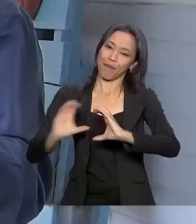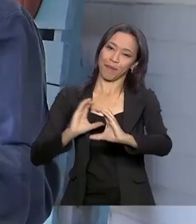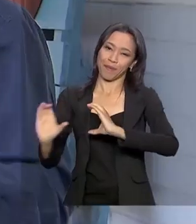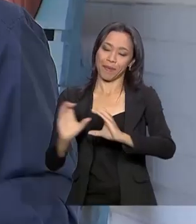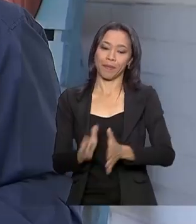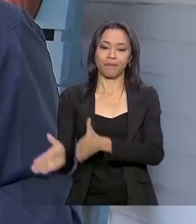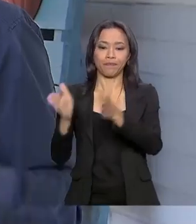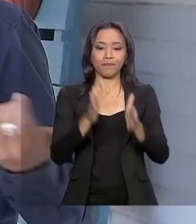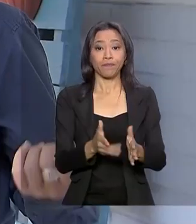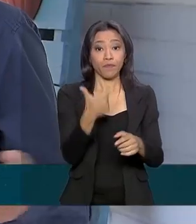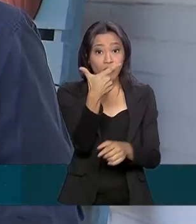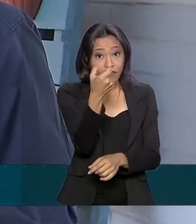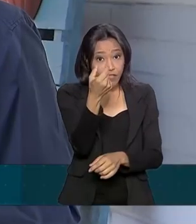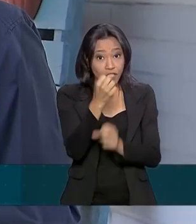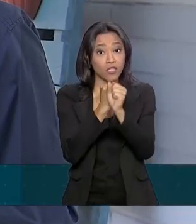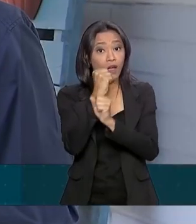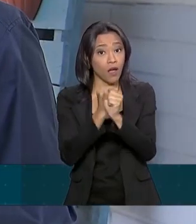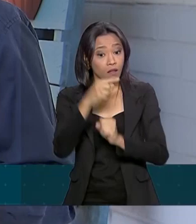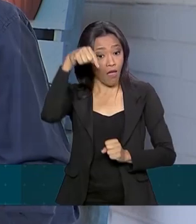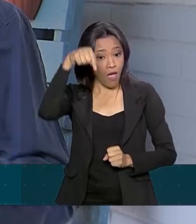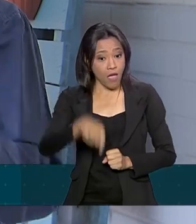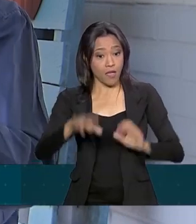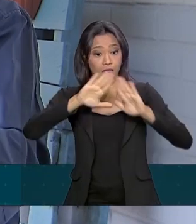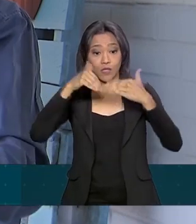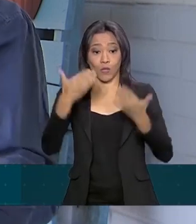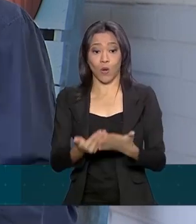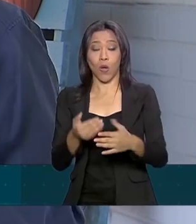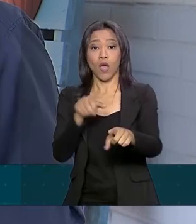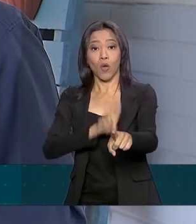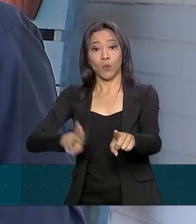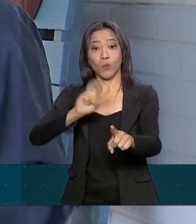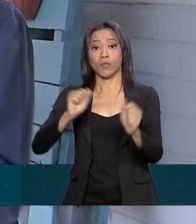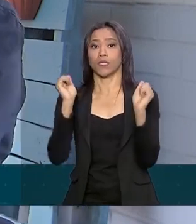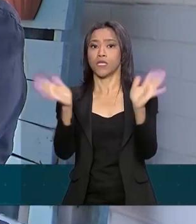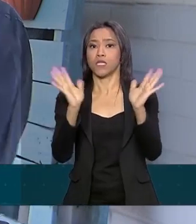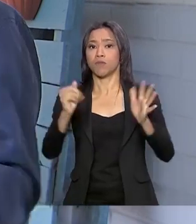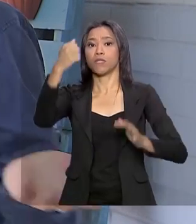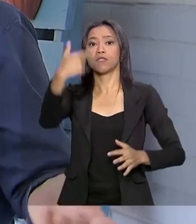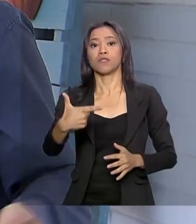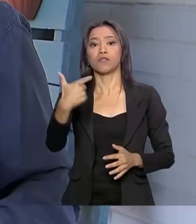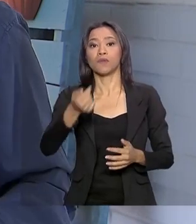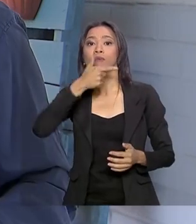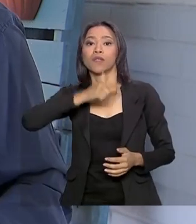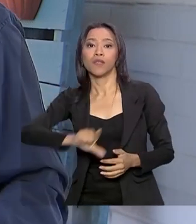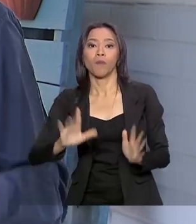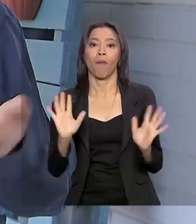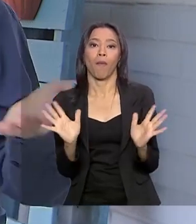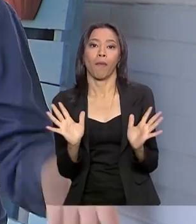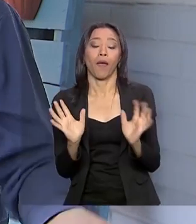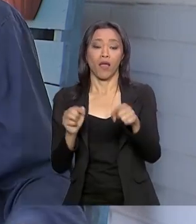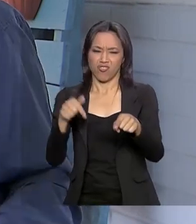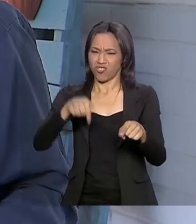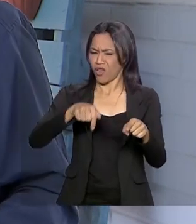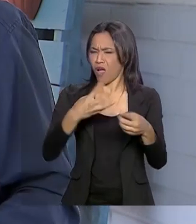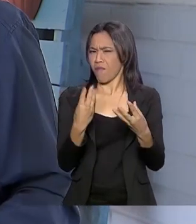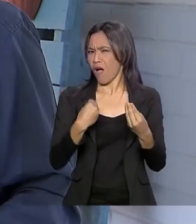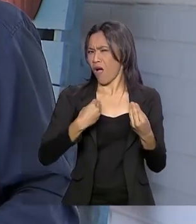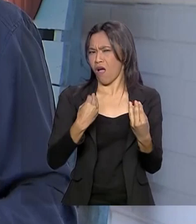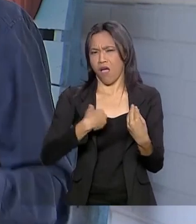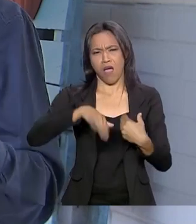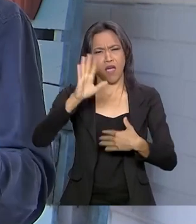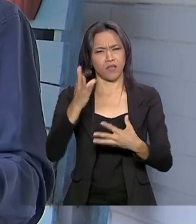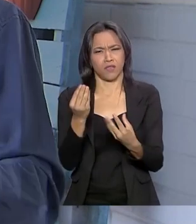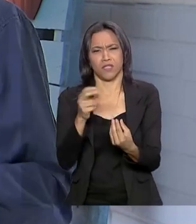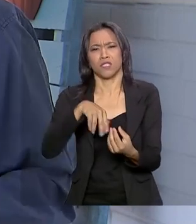às 20 anos é esta escola usa libras como segunda língua e por esses corredores já passaram mais de 50 alunos